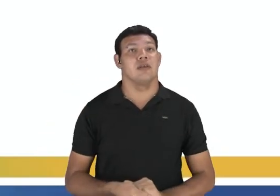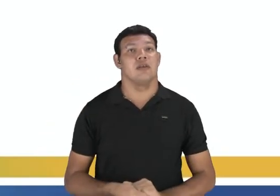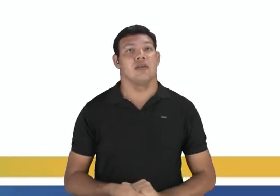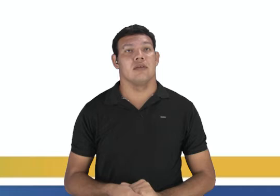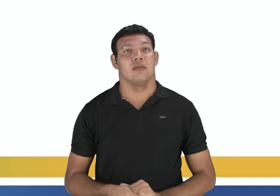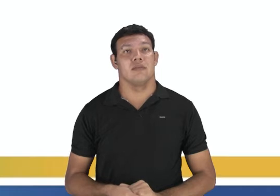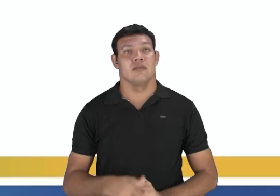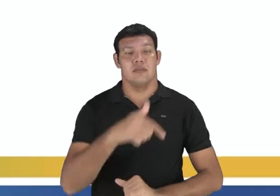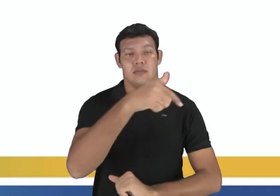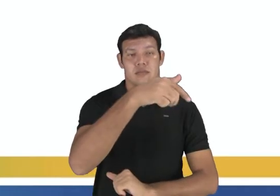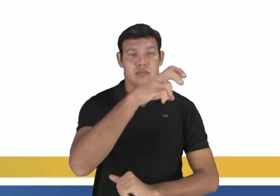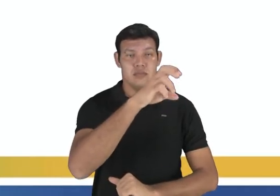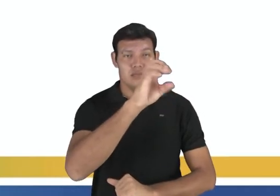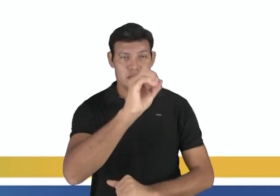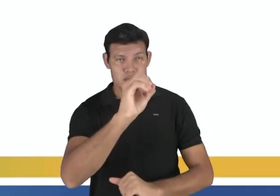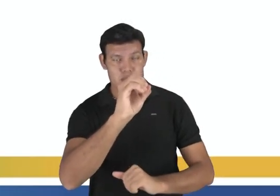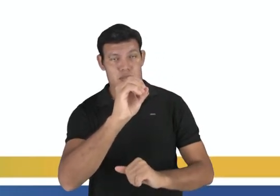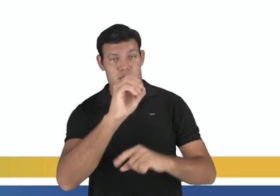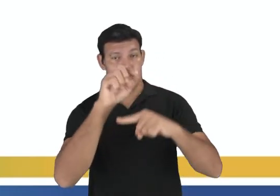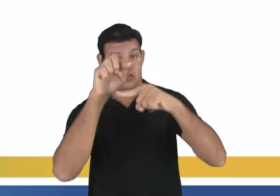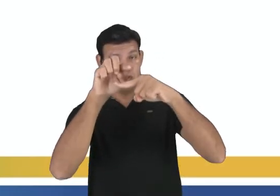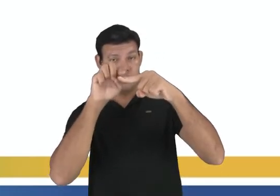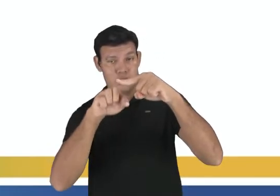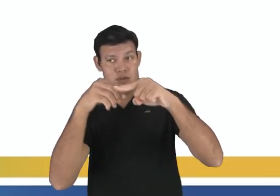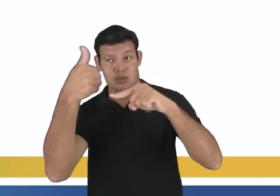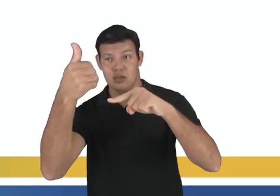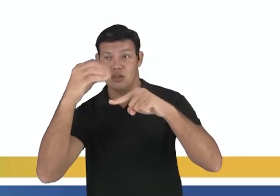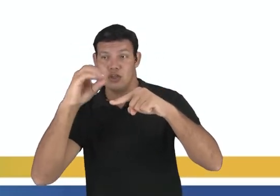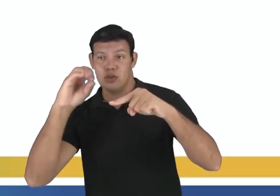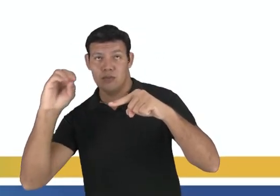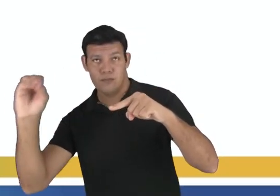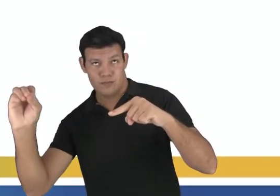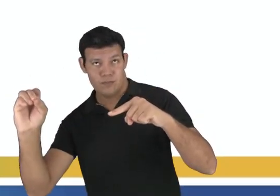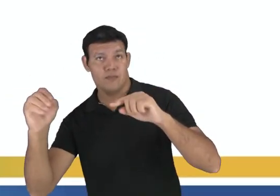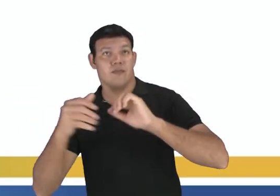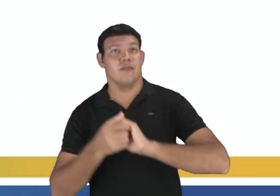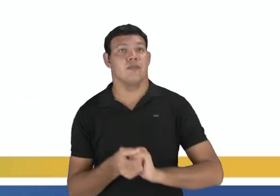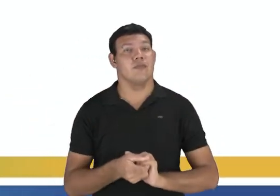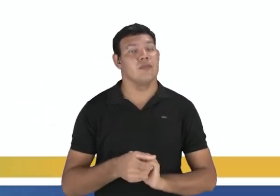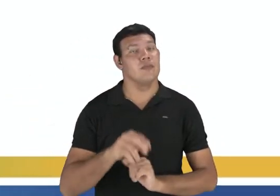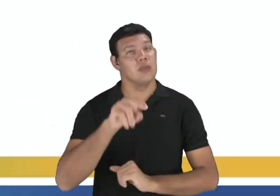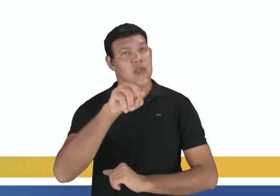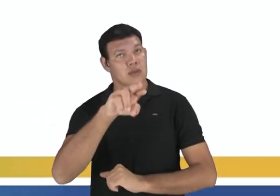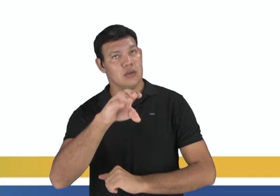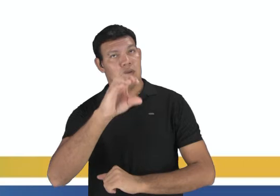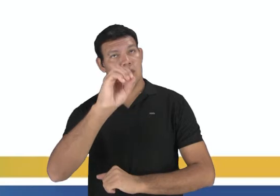basta eu dividir 750 por 1000, que aí nós vamos ter